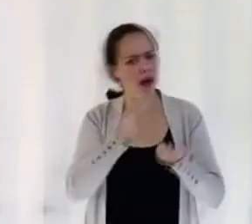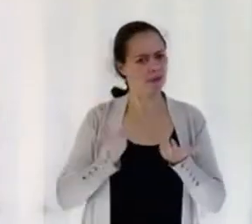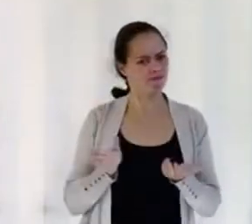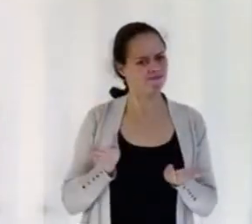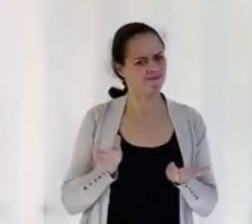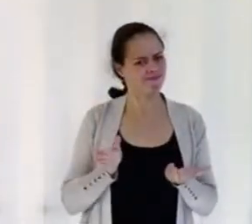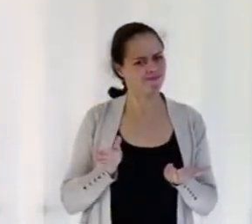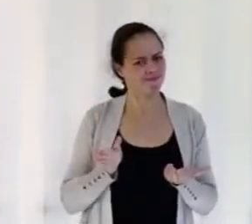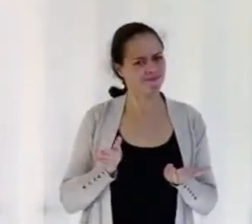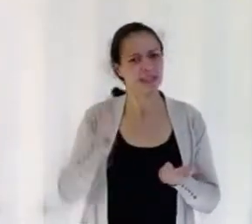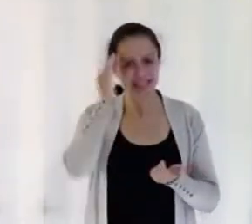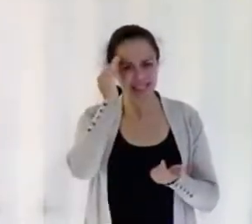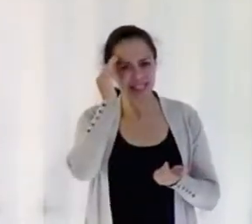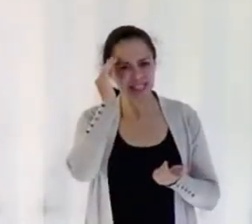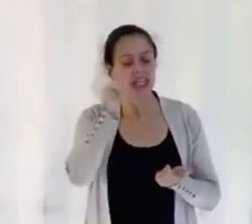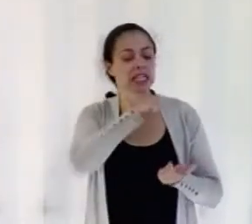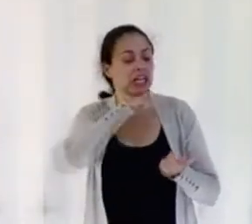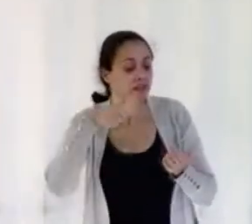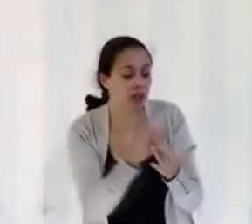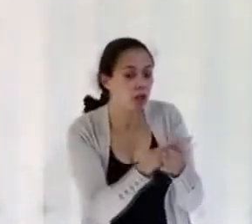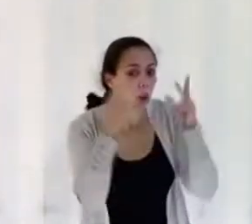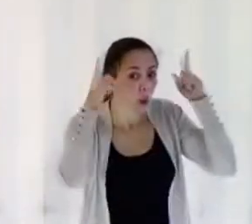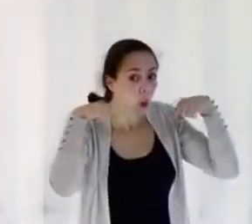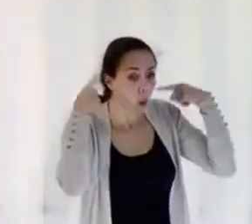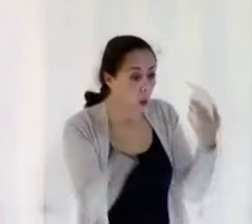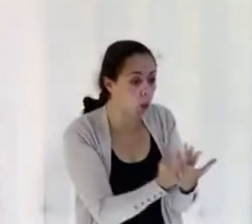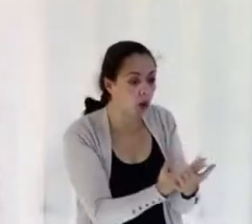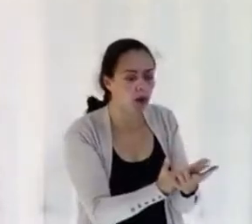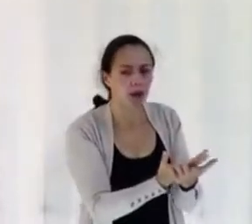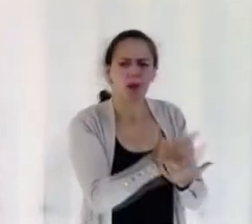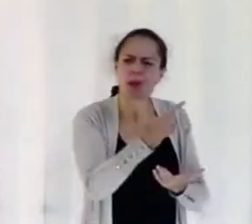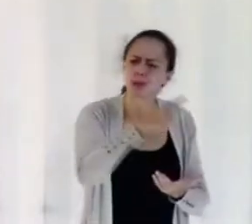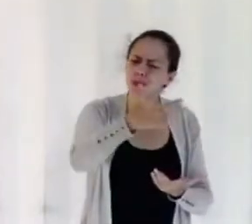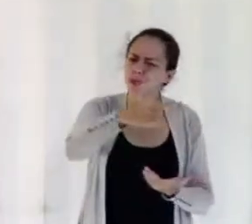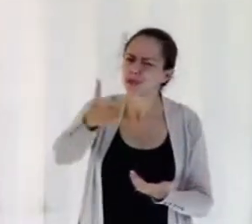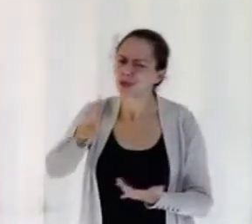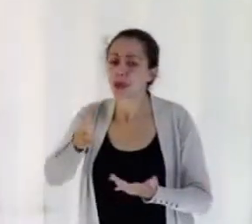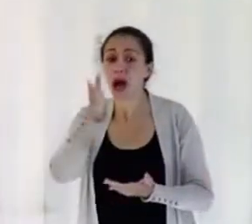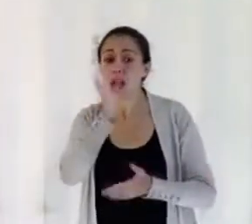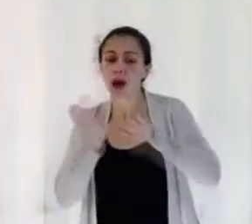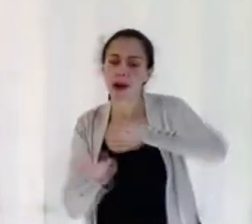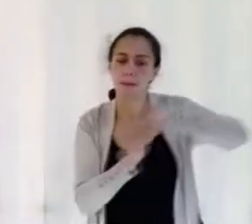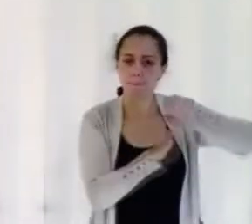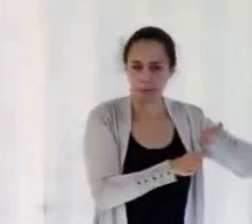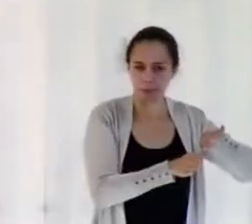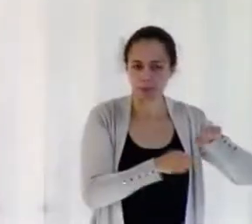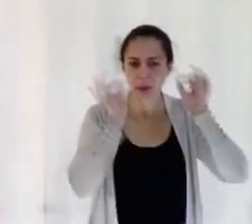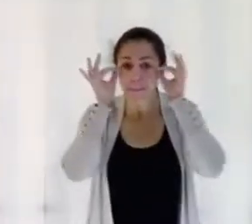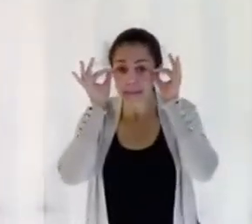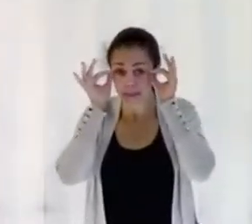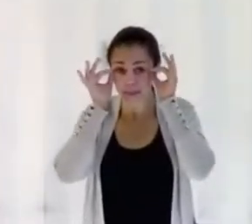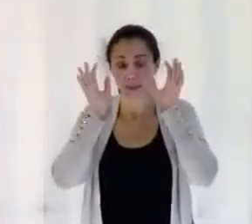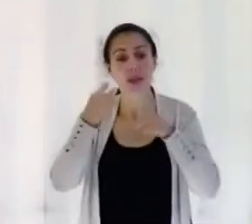sempre o contexto. O contexto é o autor, que nós não sabemos, falando a judeus que